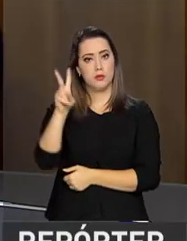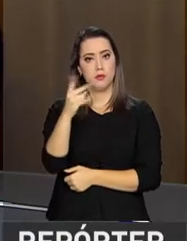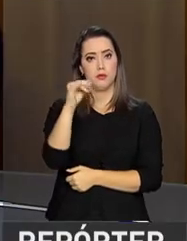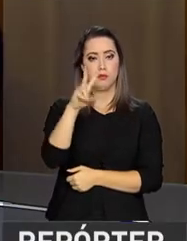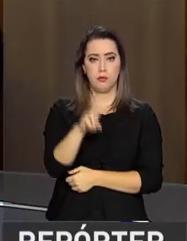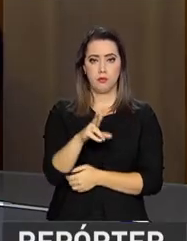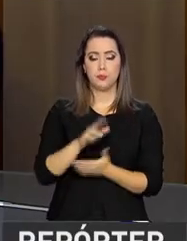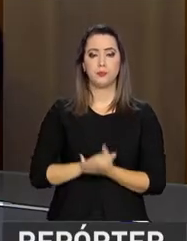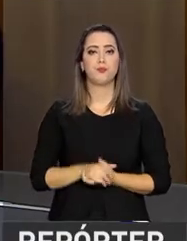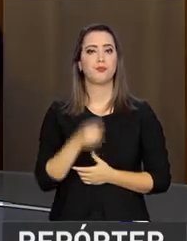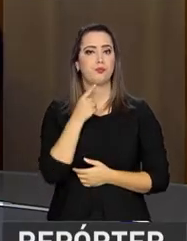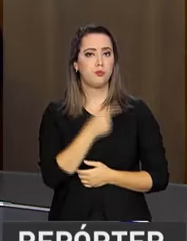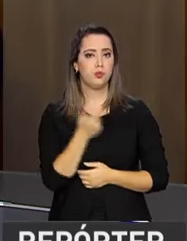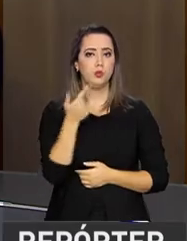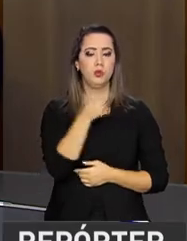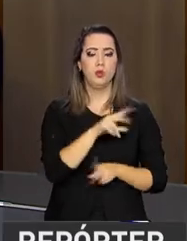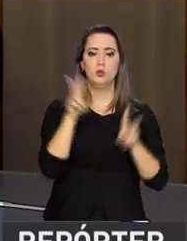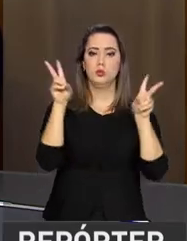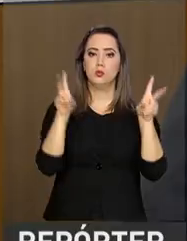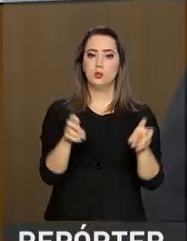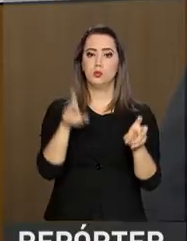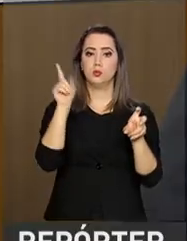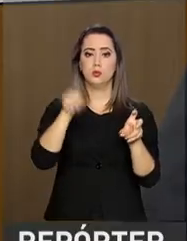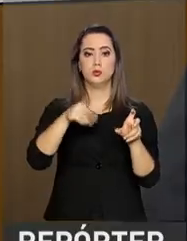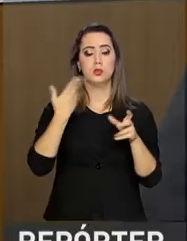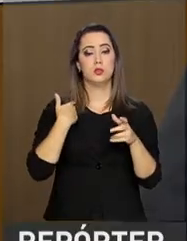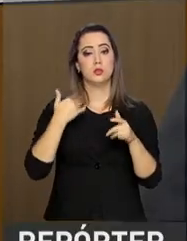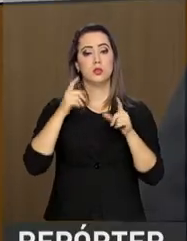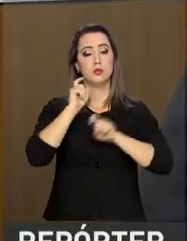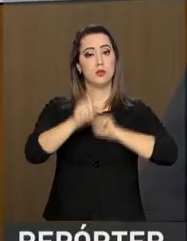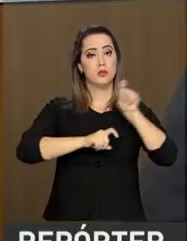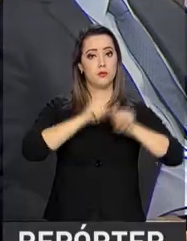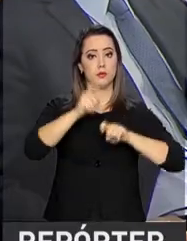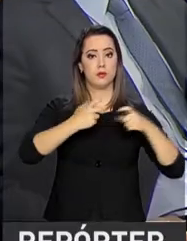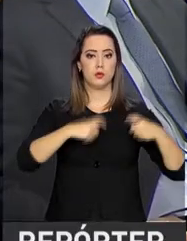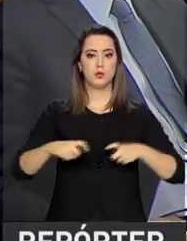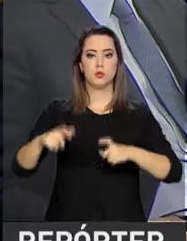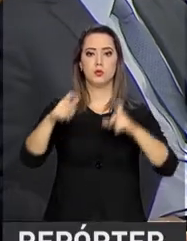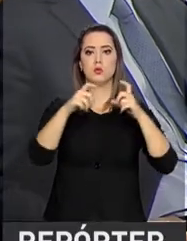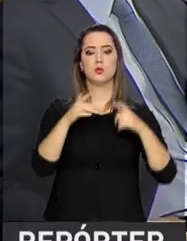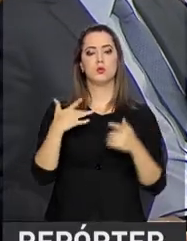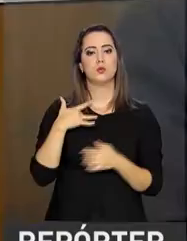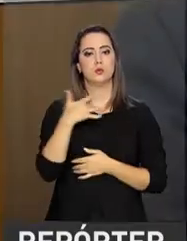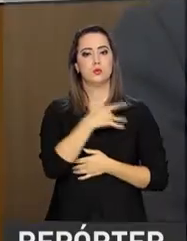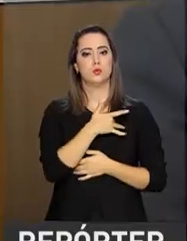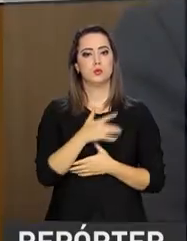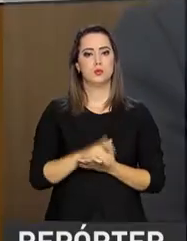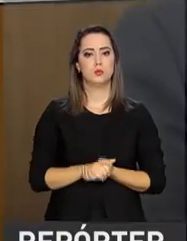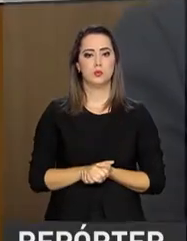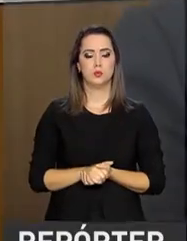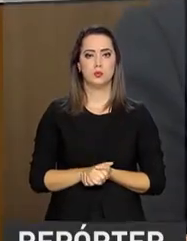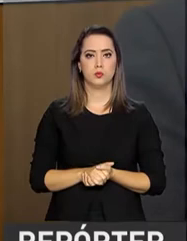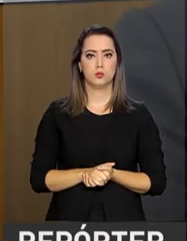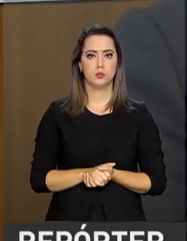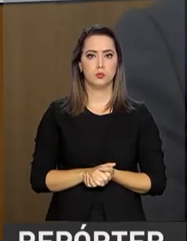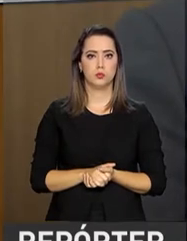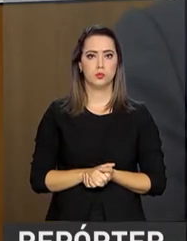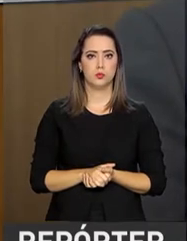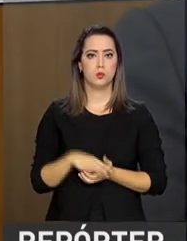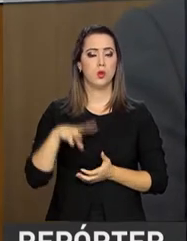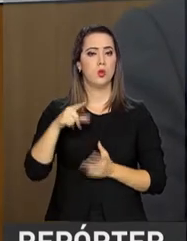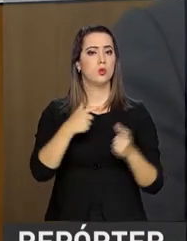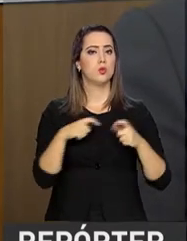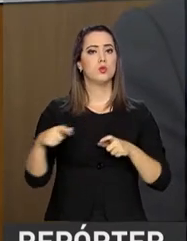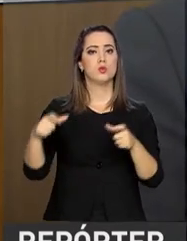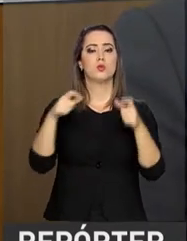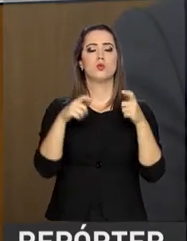outro assunto do programa por dentro do governo foi a informatização das unidades básicas de saúde todos os unidades básicas